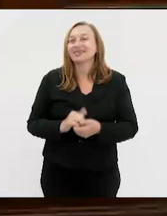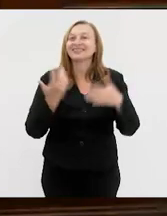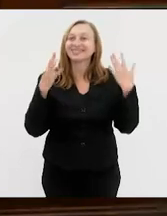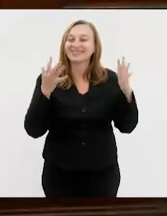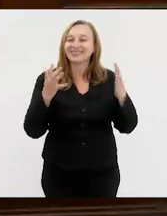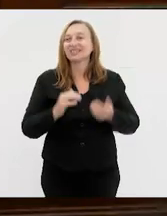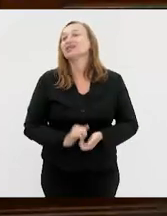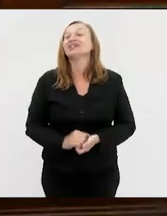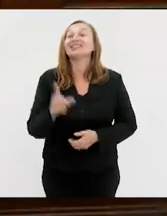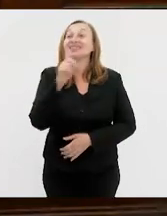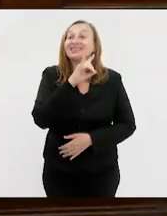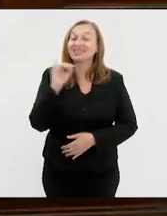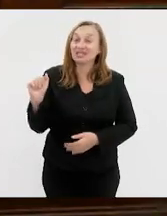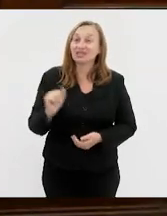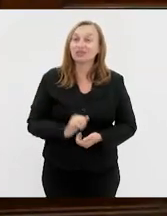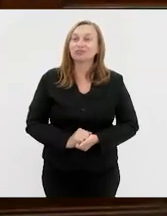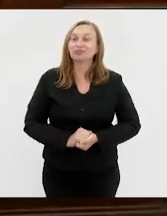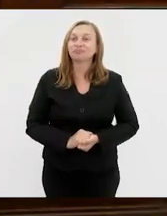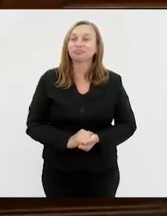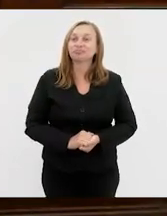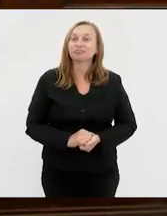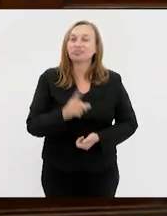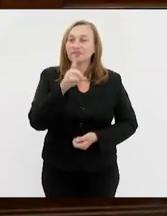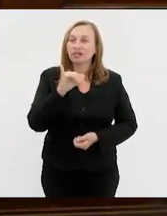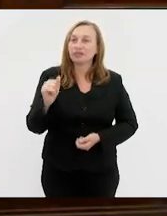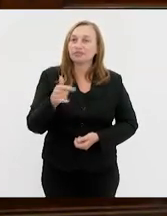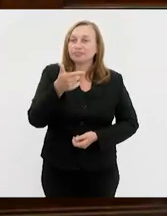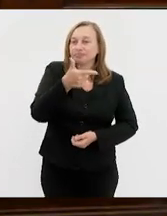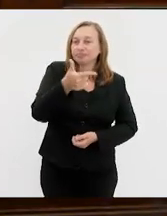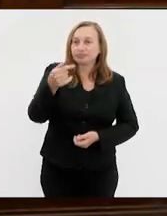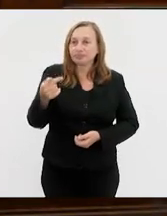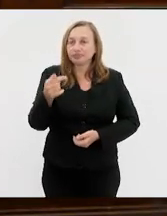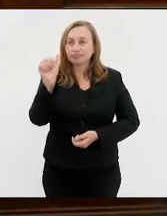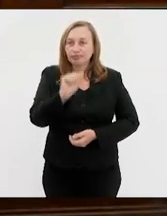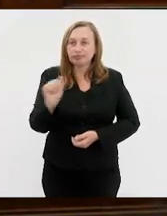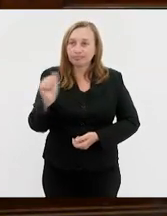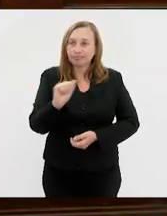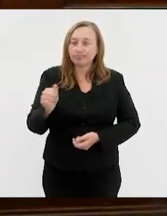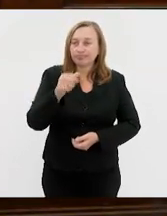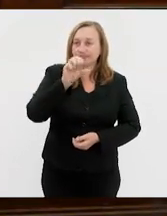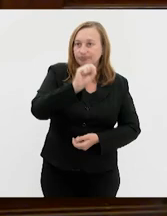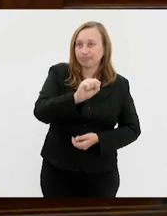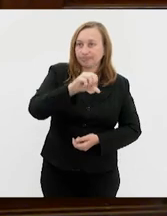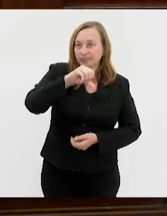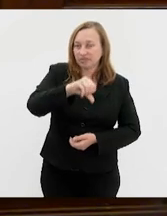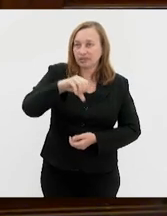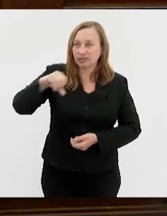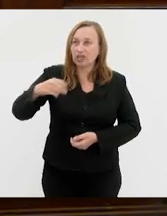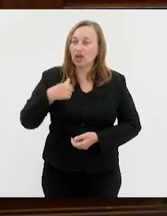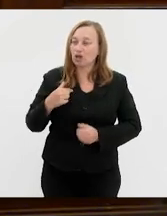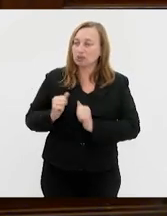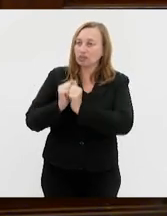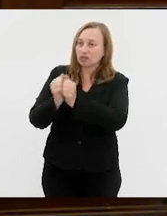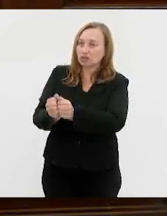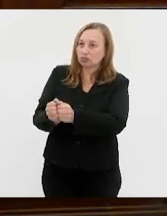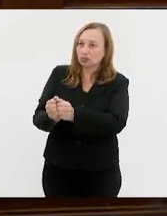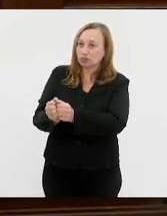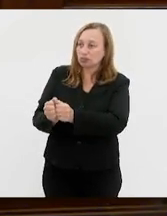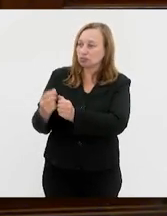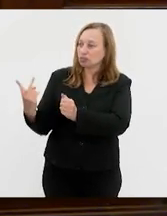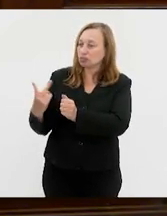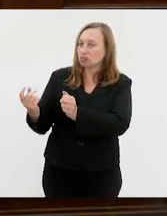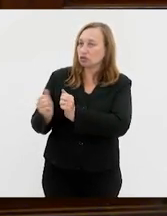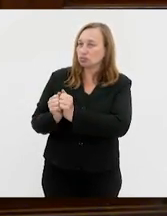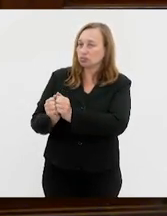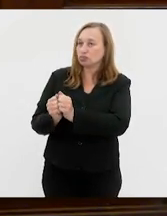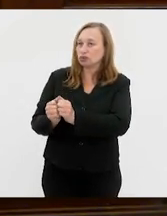E nesse dia, que é o dia 17 de agosto de 99, eu estava com ele lá, eu e ele sozinho, lá no